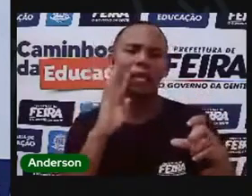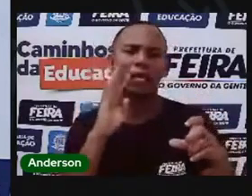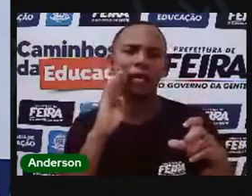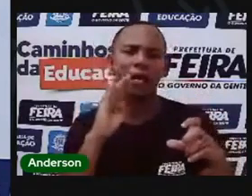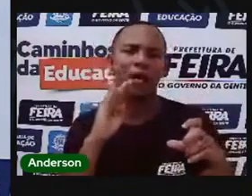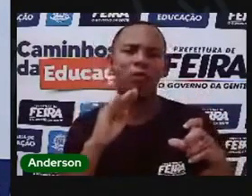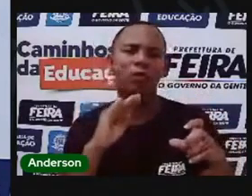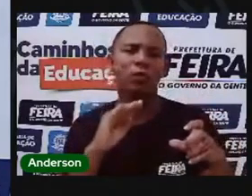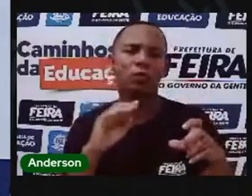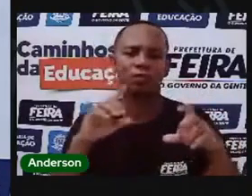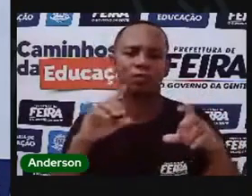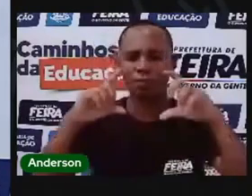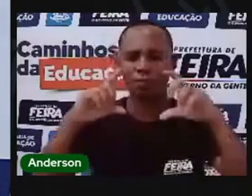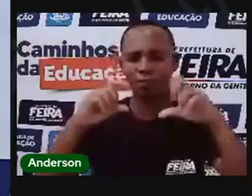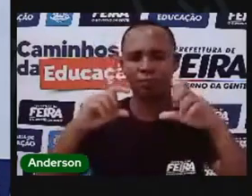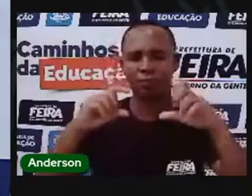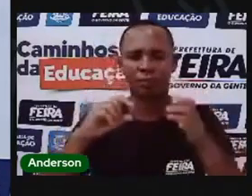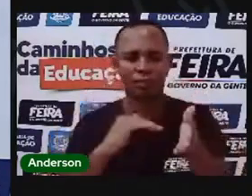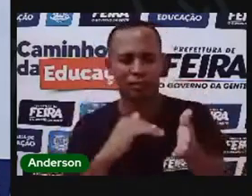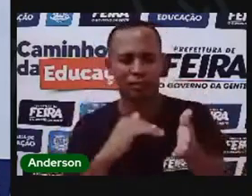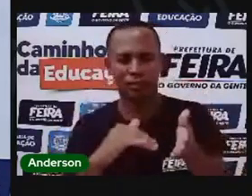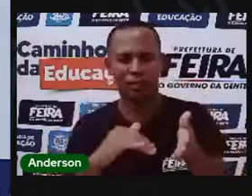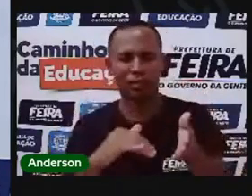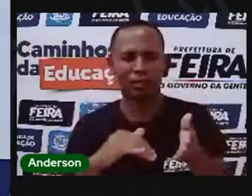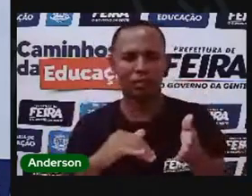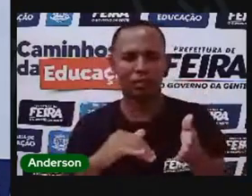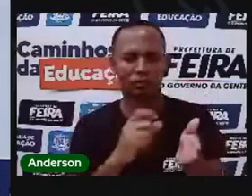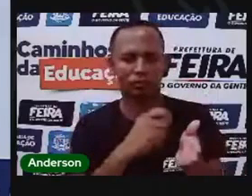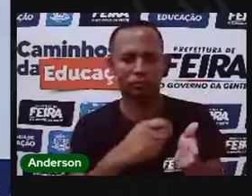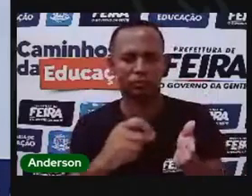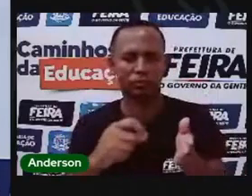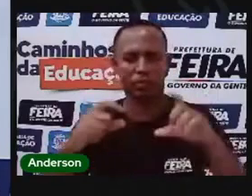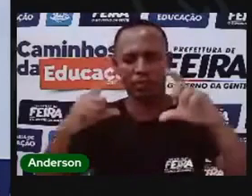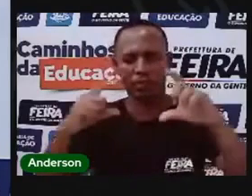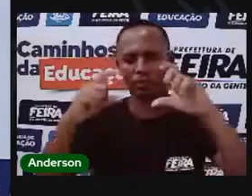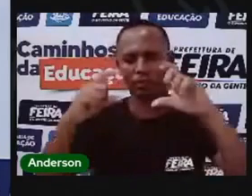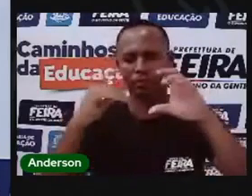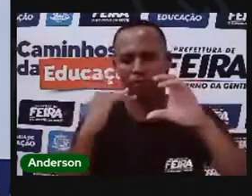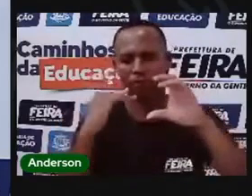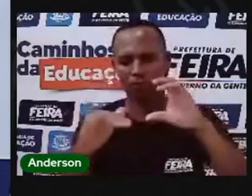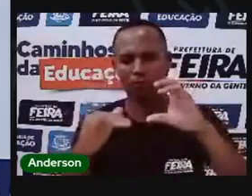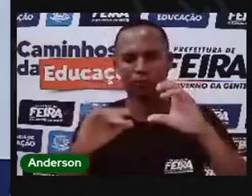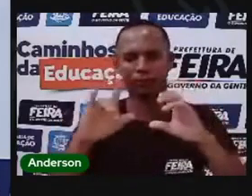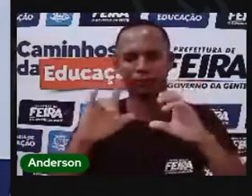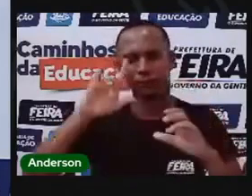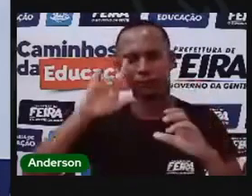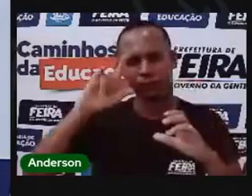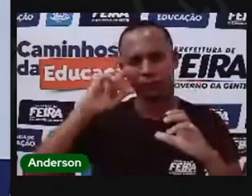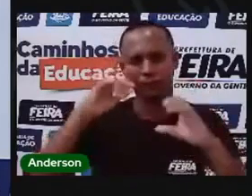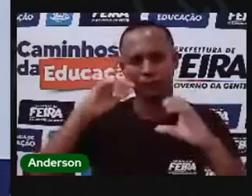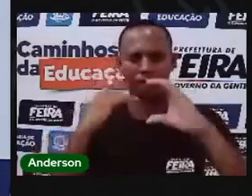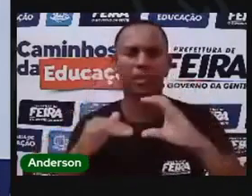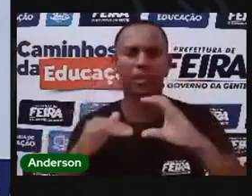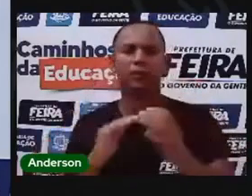onde? Para a gente aqui da Seduc. Olha, bota lá, marca a gente no Instagram, manda para sua pró,